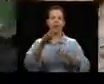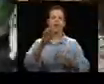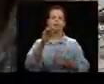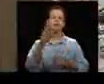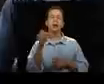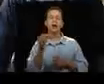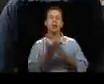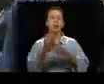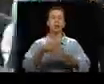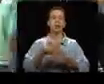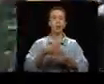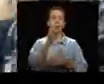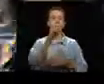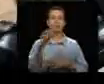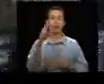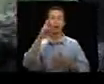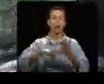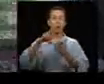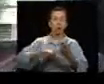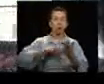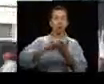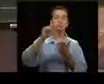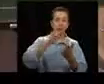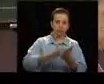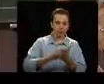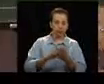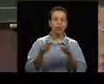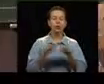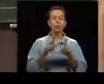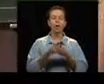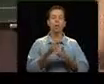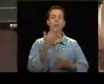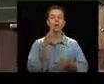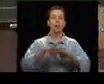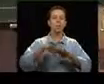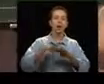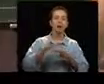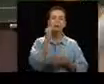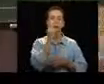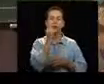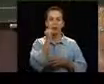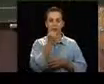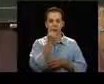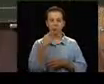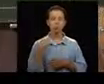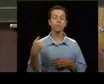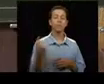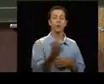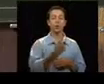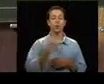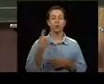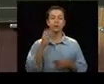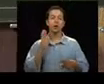recicláveis e através da alfabetização, da leitura, da escrita, da matemática, das